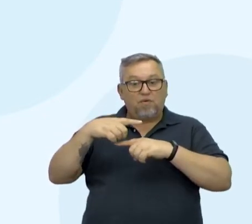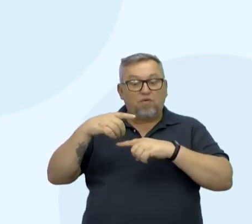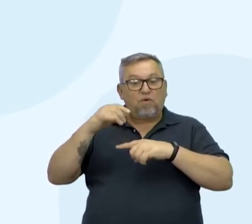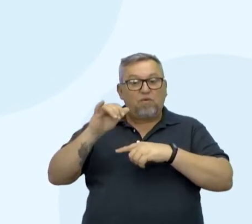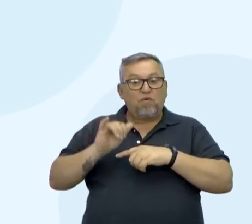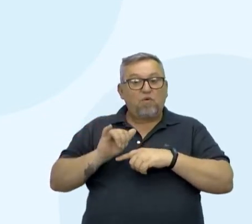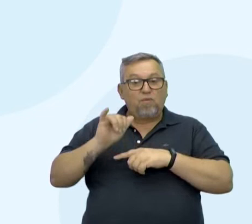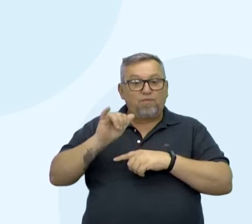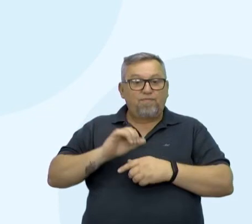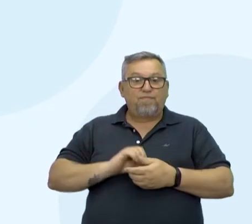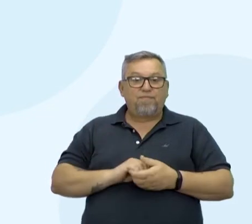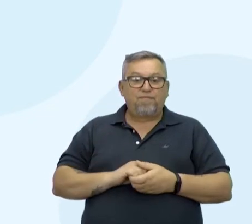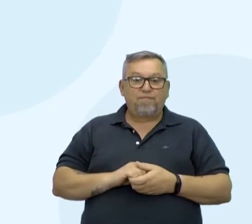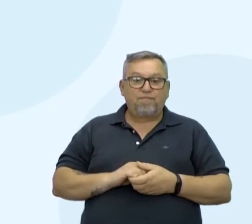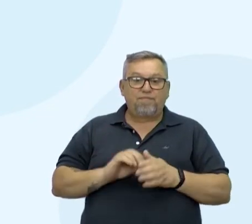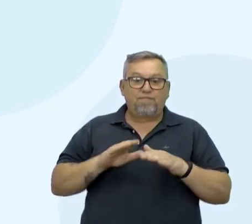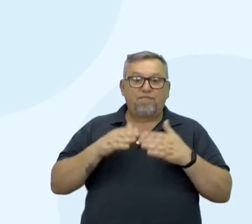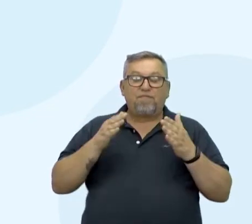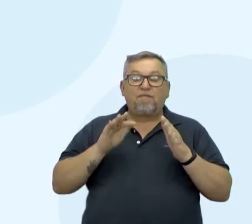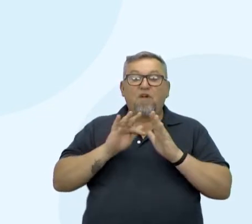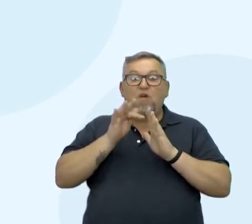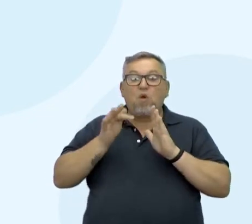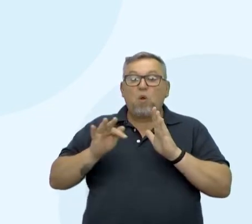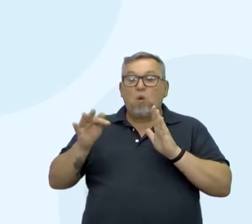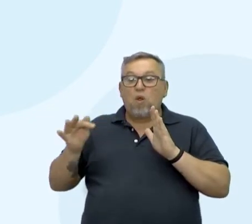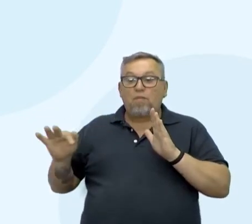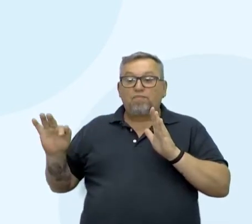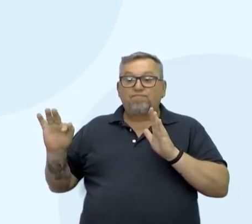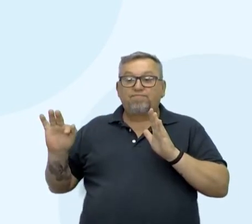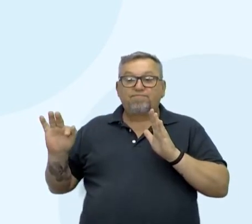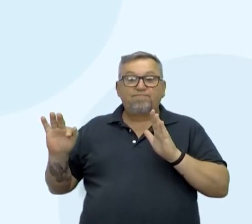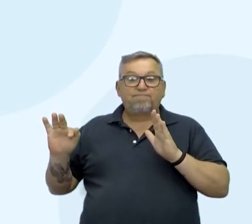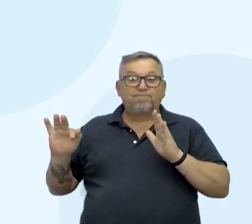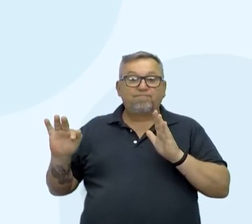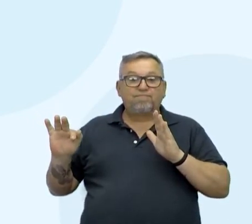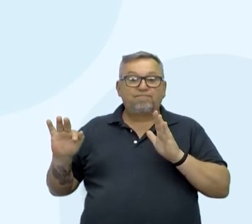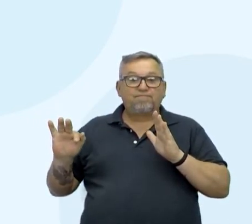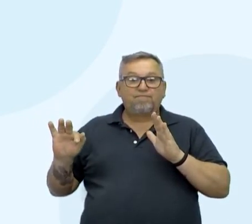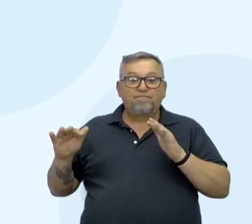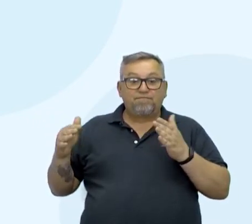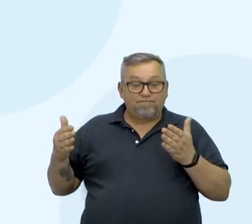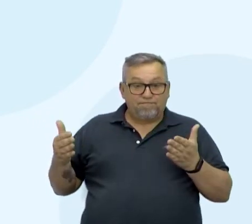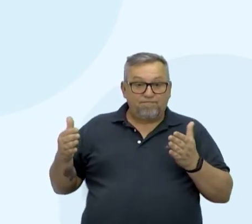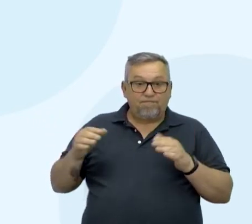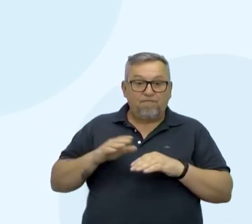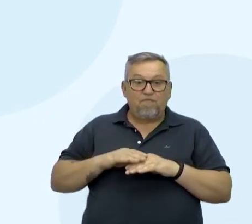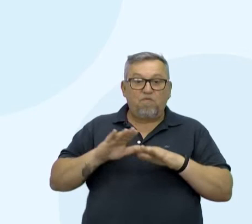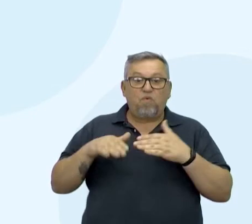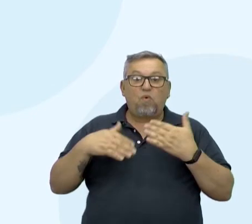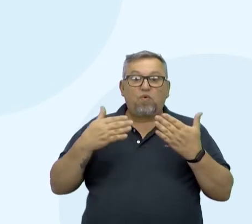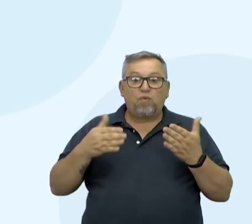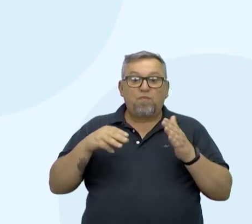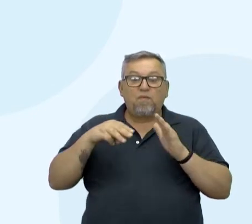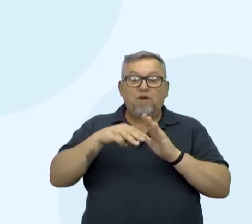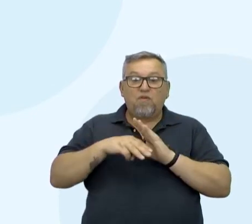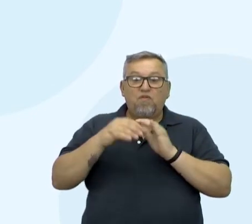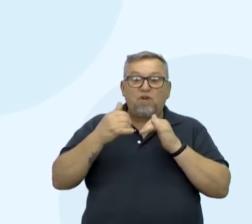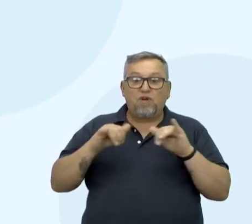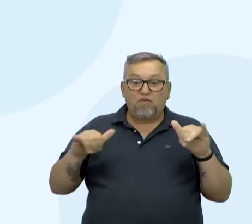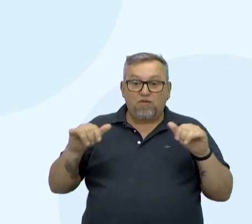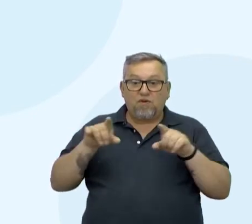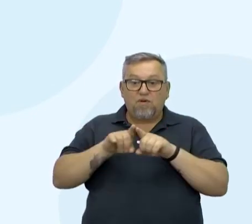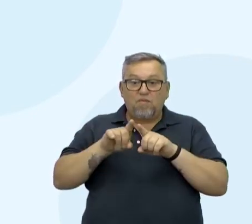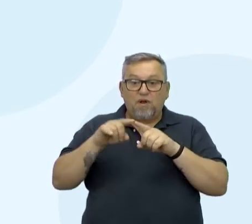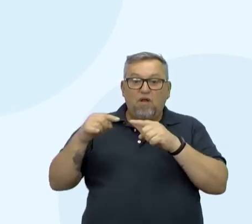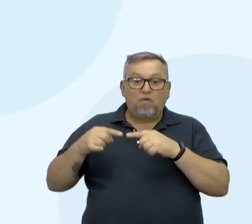ao eixo Y. Qual é a frequência dessa onda? Primeira pergunta. Qual é o fluxo médio de energia em watts por